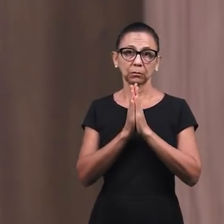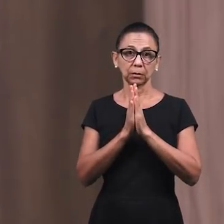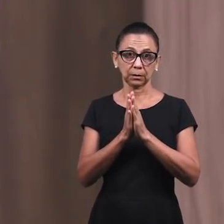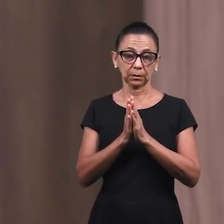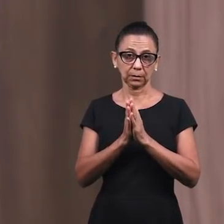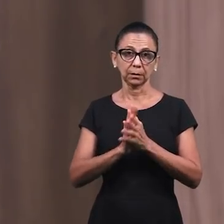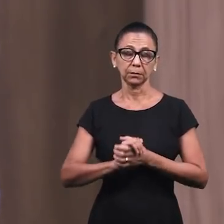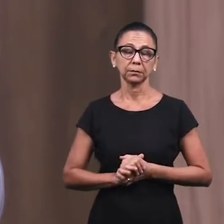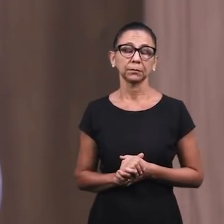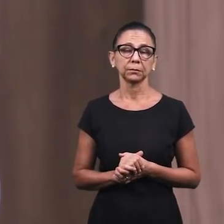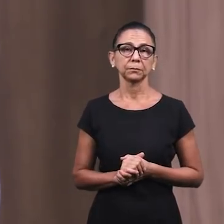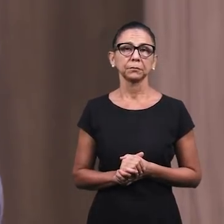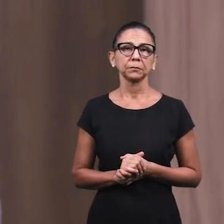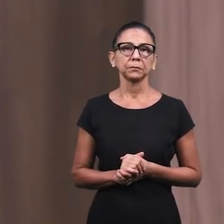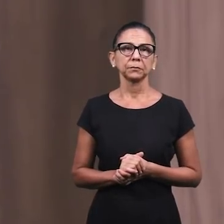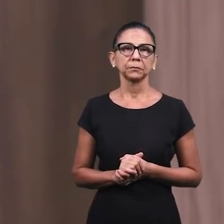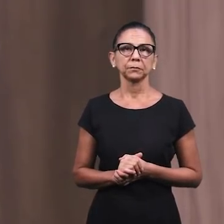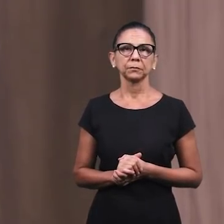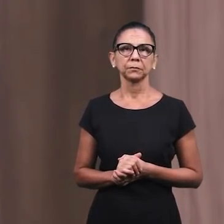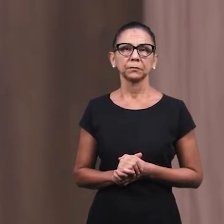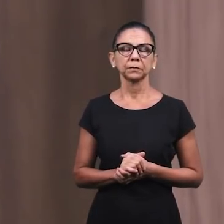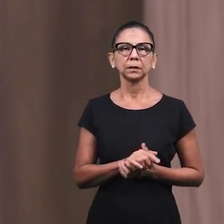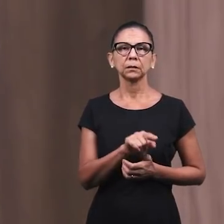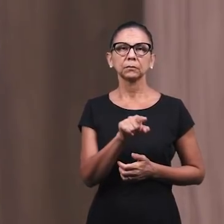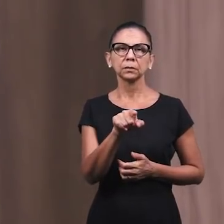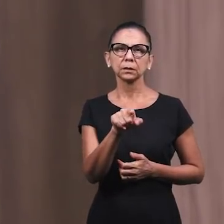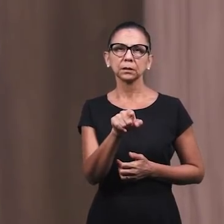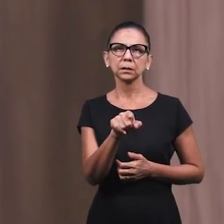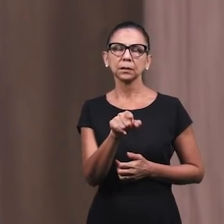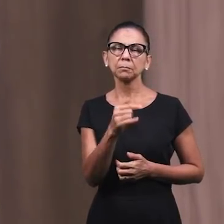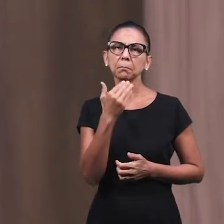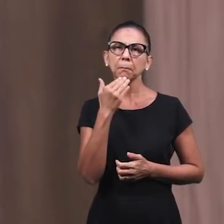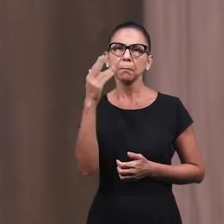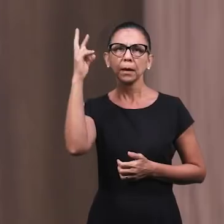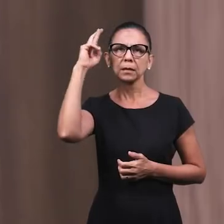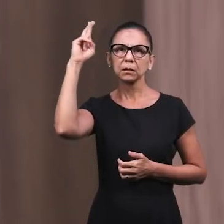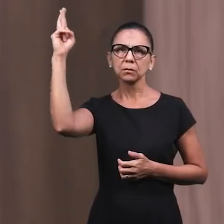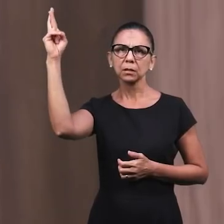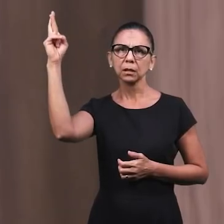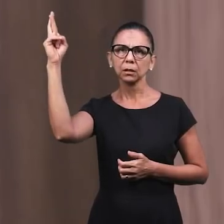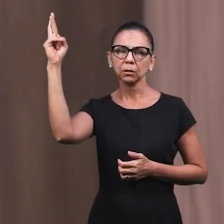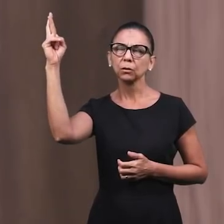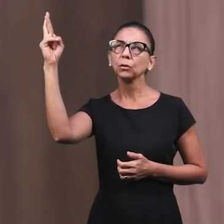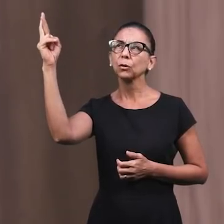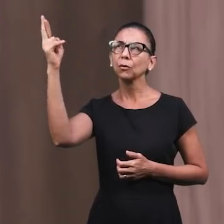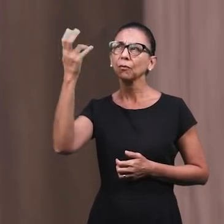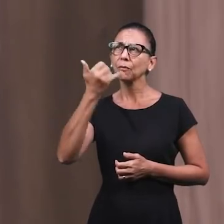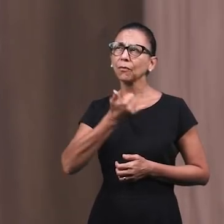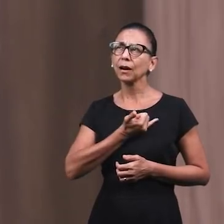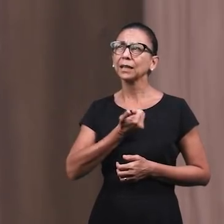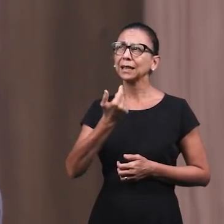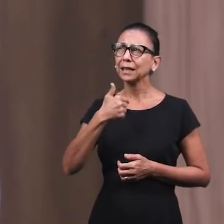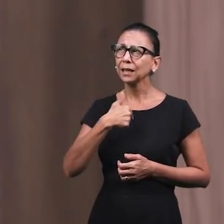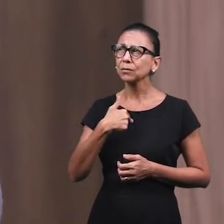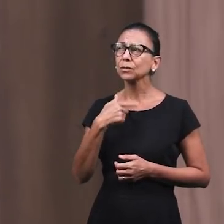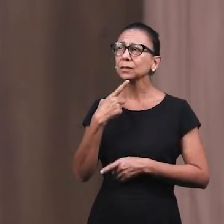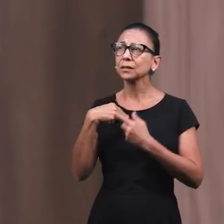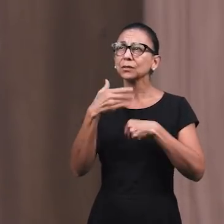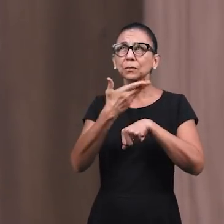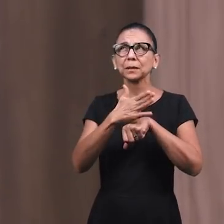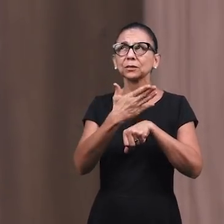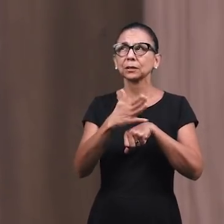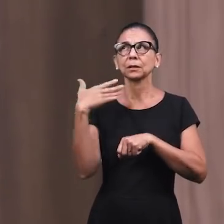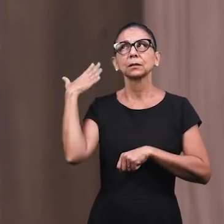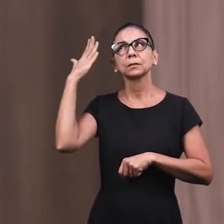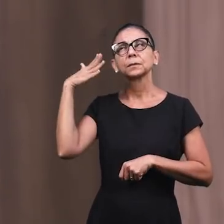agora, vamos terminar, encerrar esse período, e você pode pedir isso ao Senhor. Senhor, aplica essa palavra pela operação do Teu Espírito, aplica essa palavra